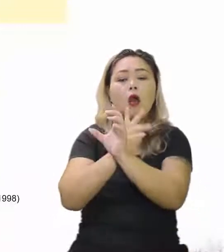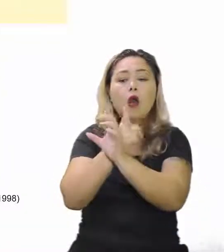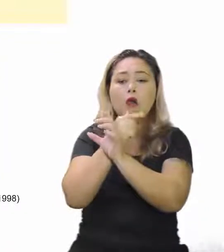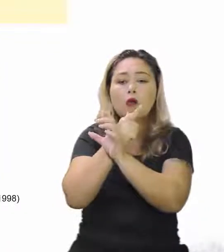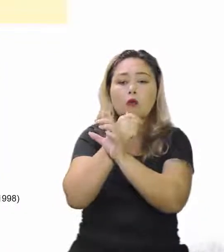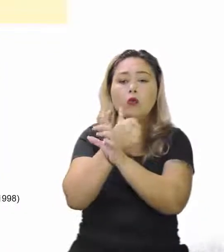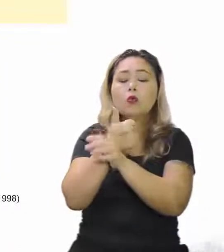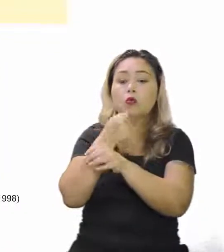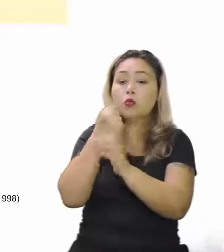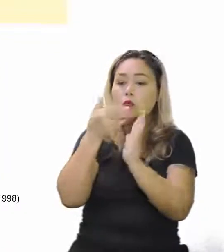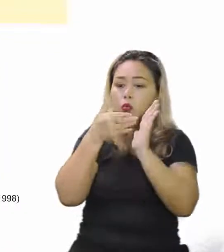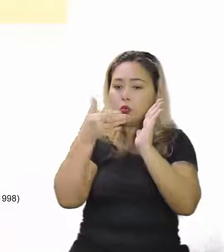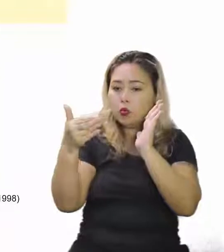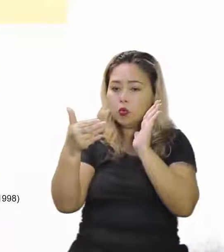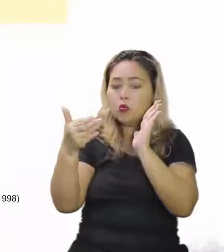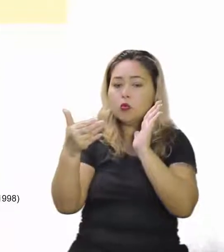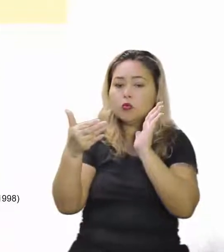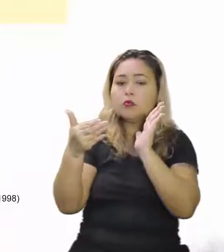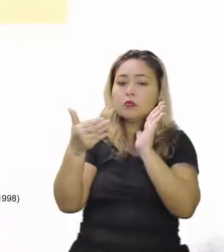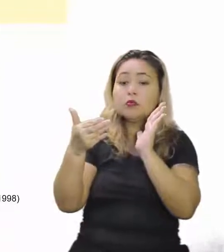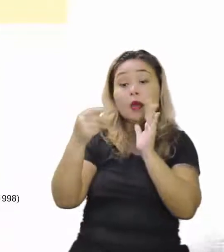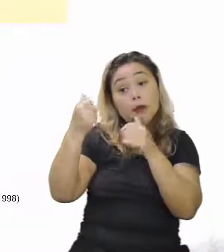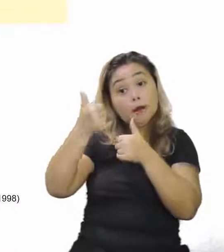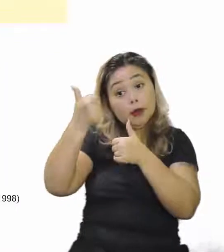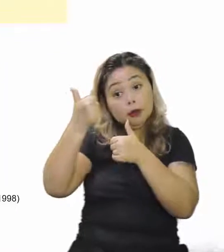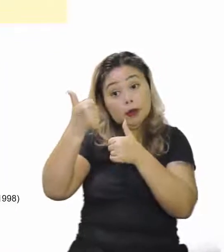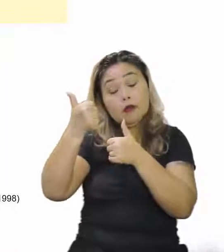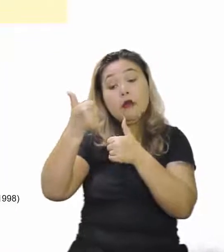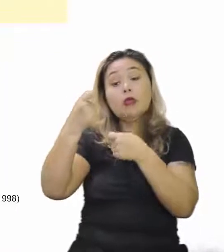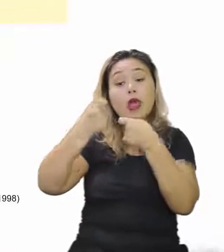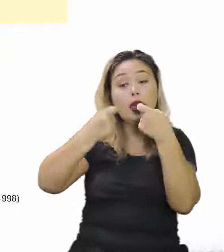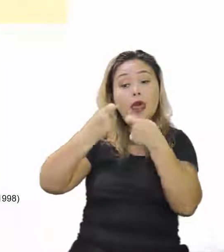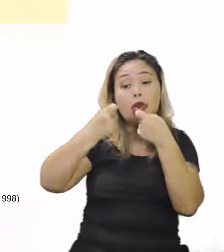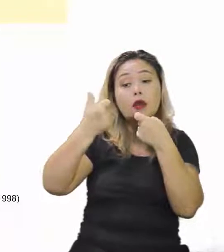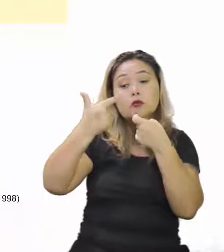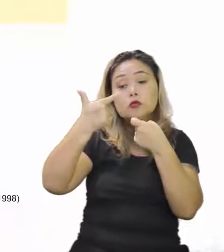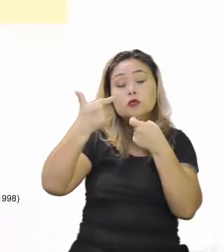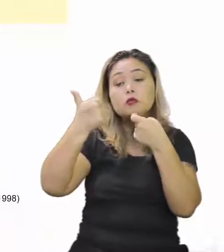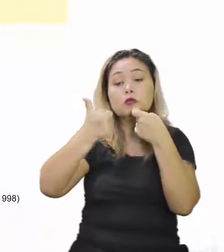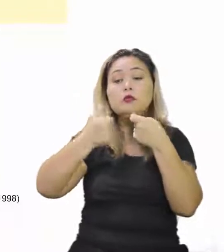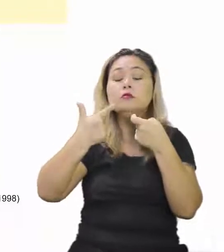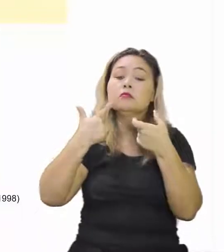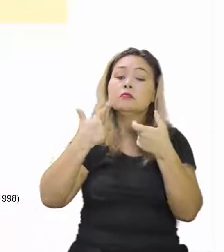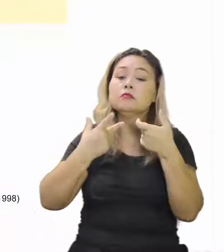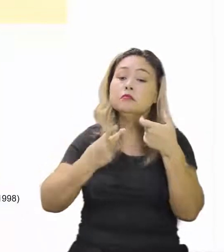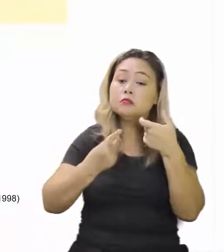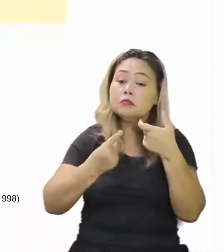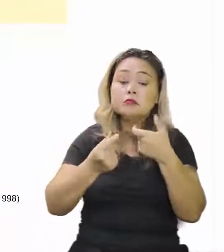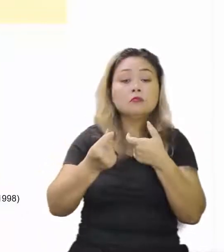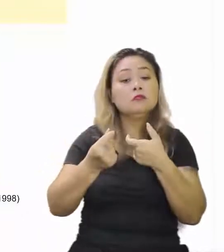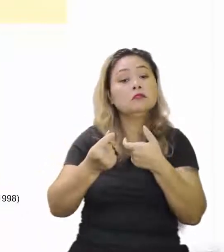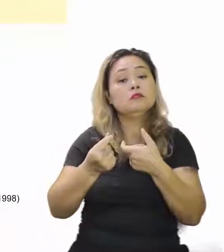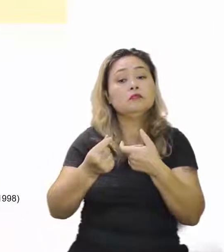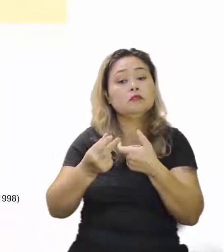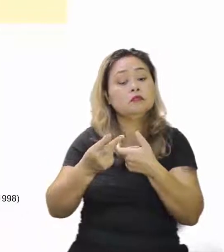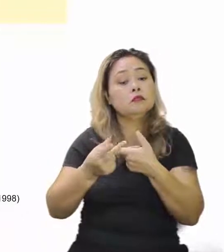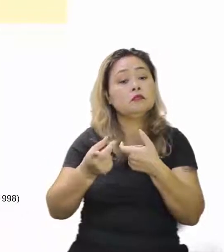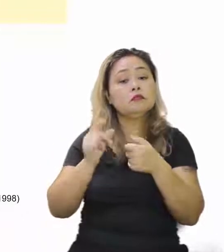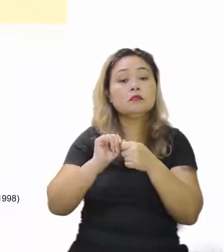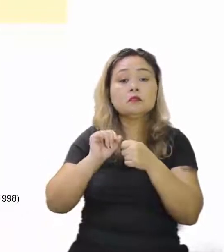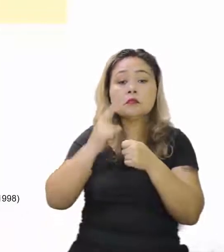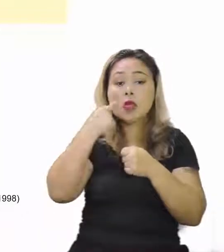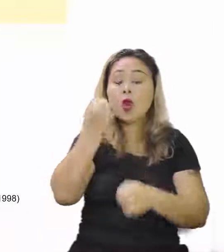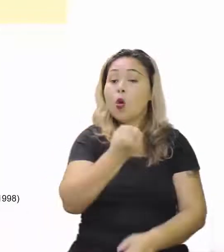Da seca. No segundo ciclo ele veio fugindo da guerra. Tá? Aí, com relação a essa